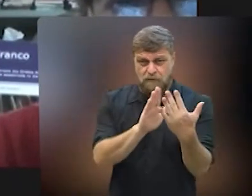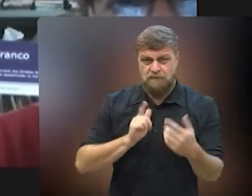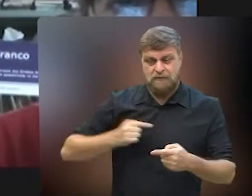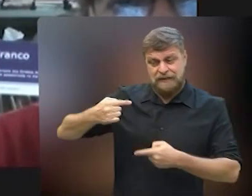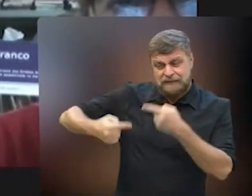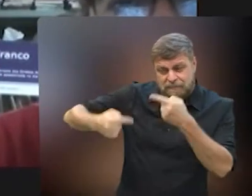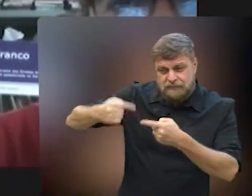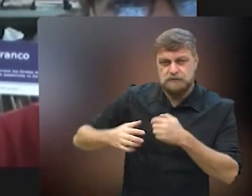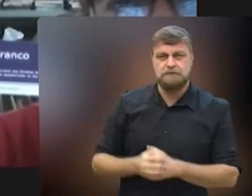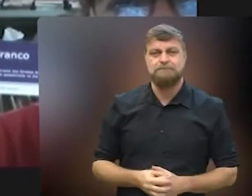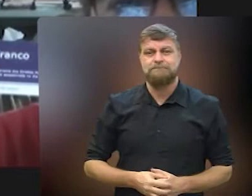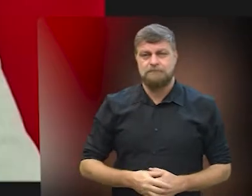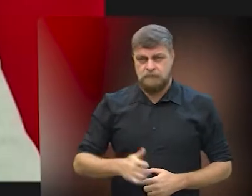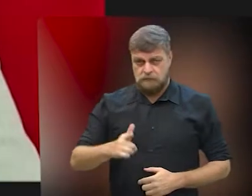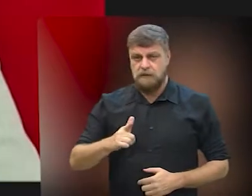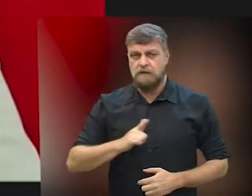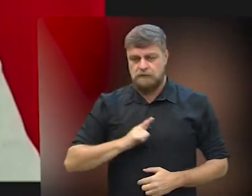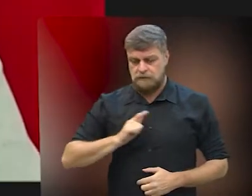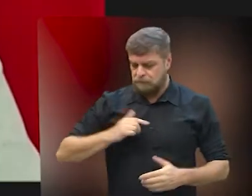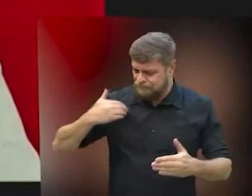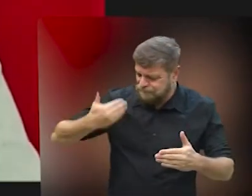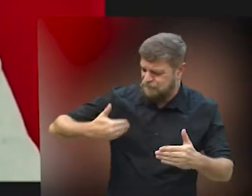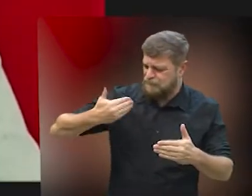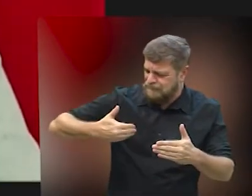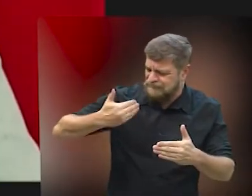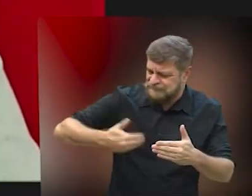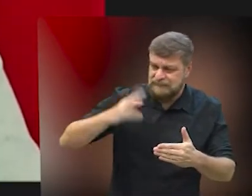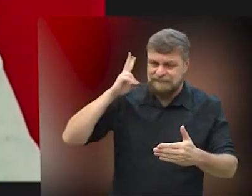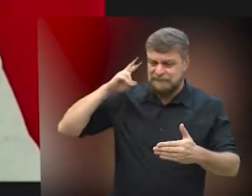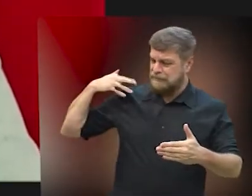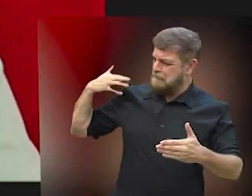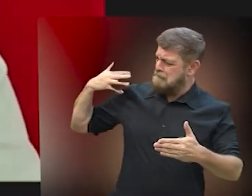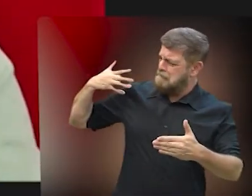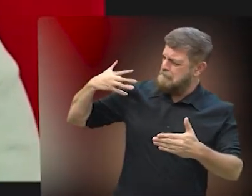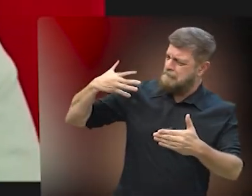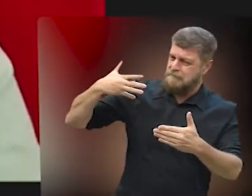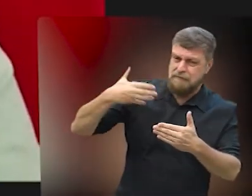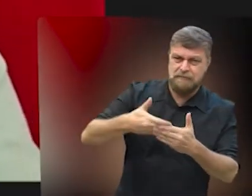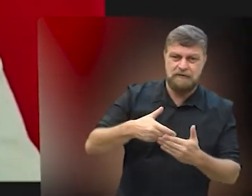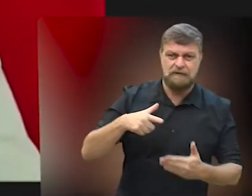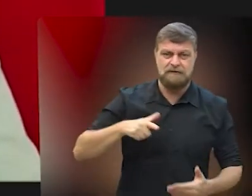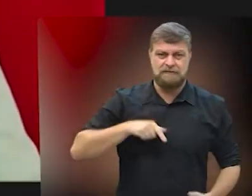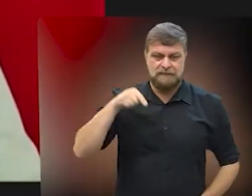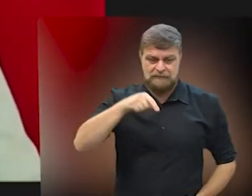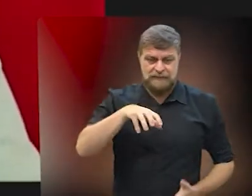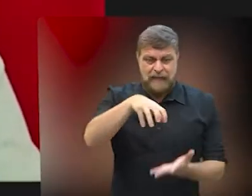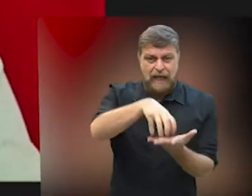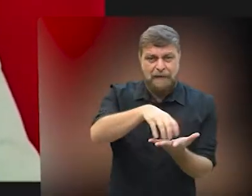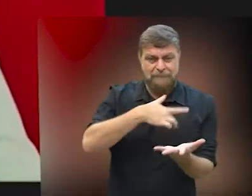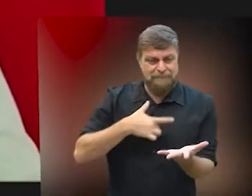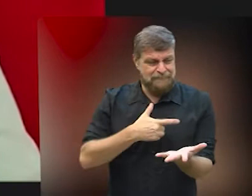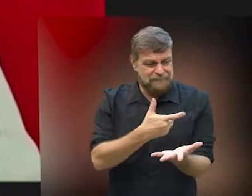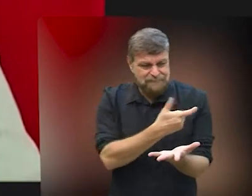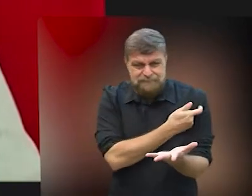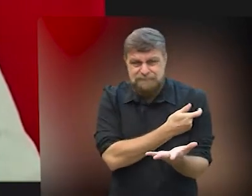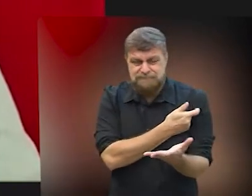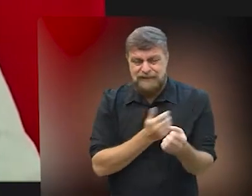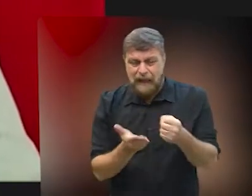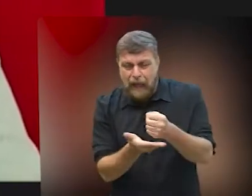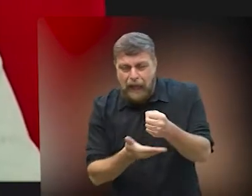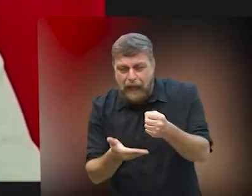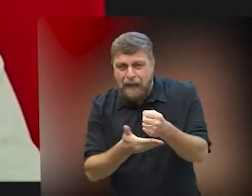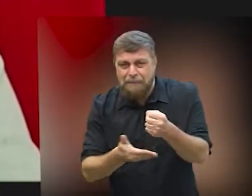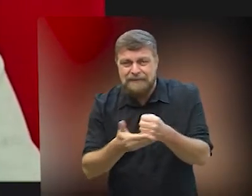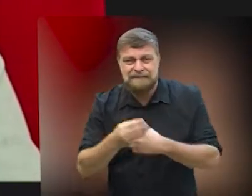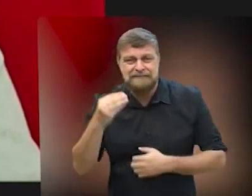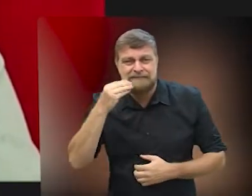foi debatido pelos convidados. Existe um processo histórico acumulado de enfraquecimento da atenção primária na